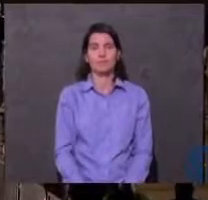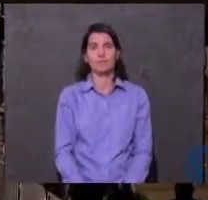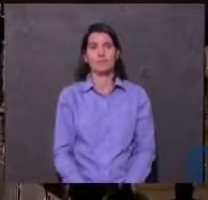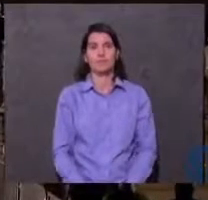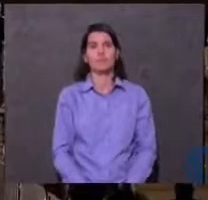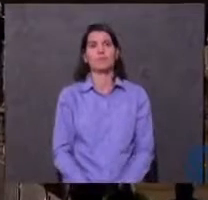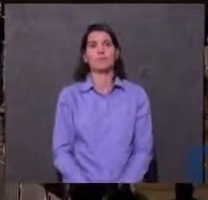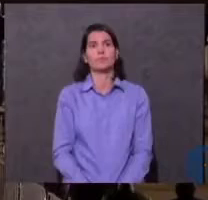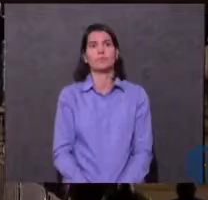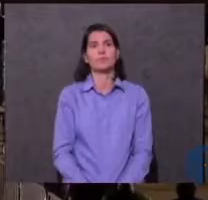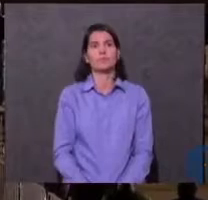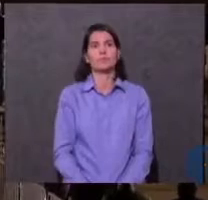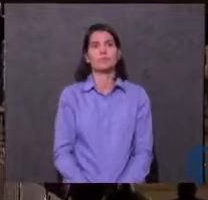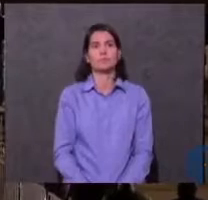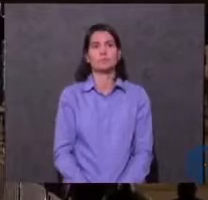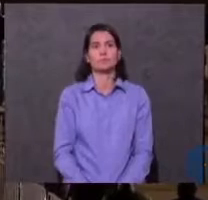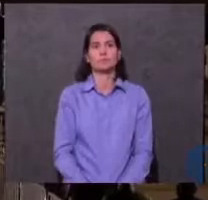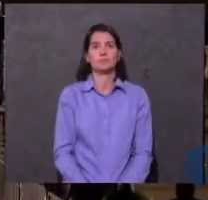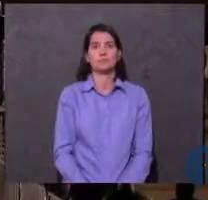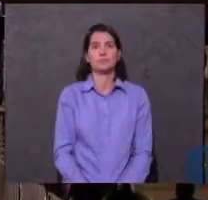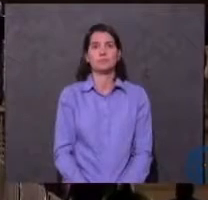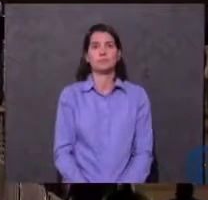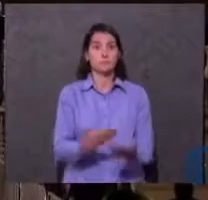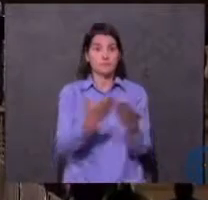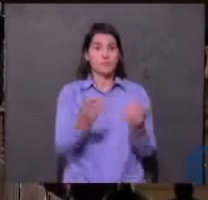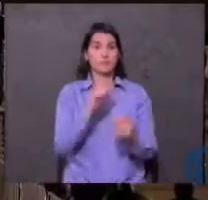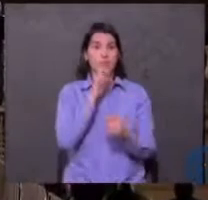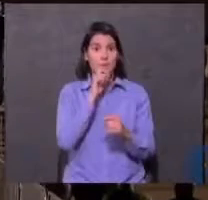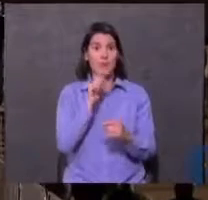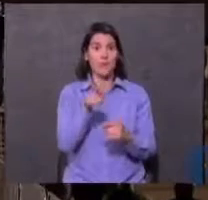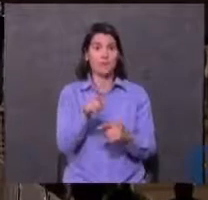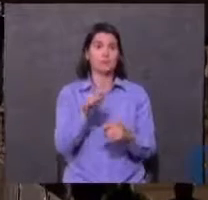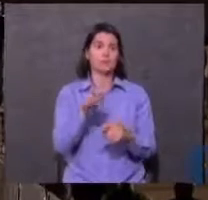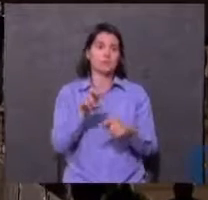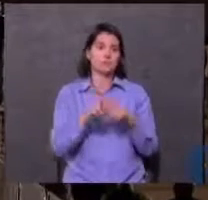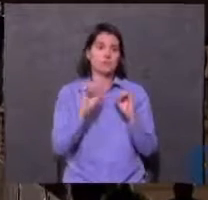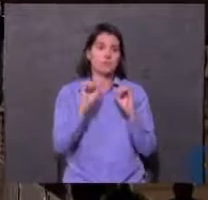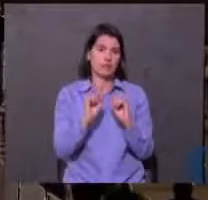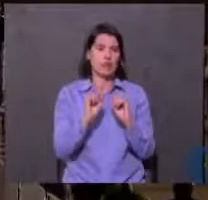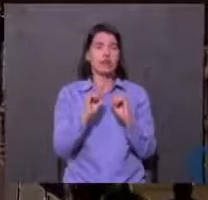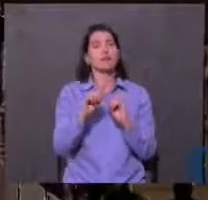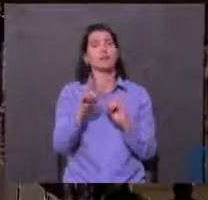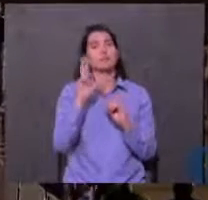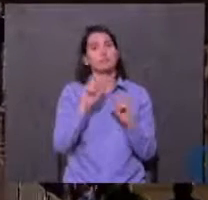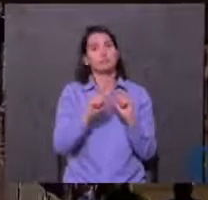Senhor. Vais acordar-vos para escutar a homilia.